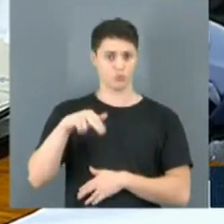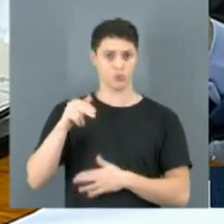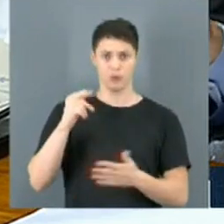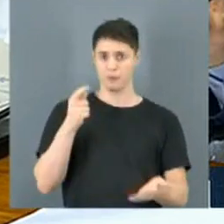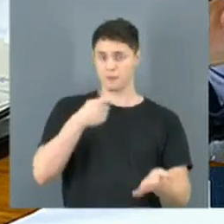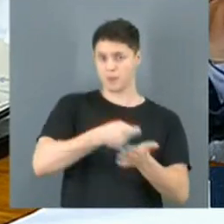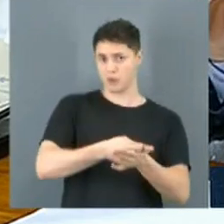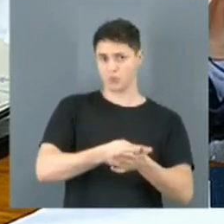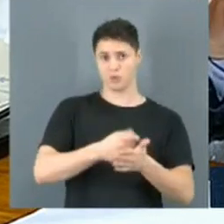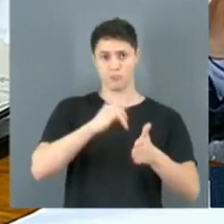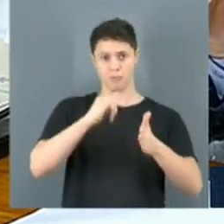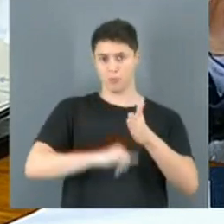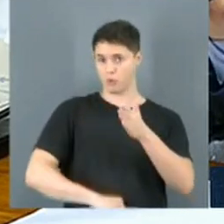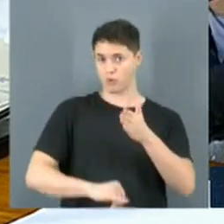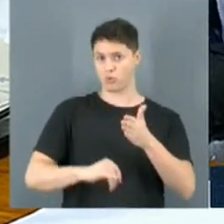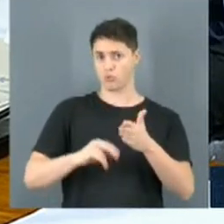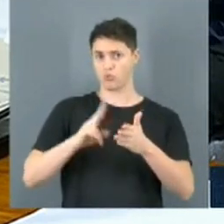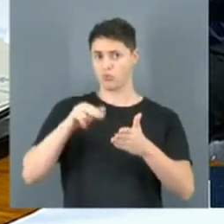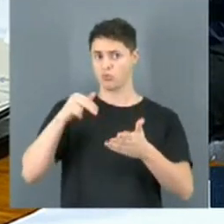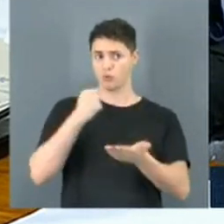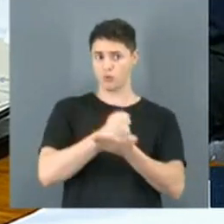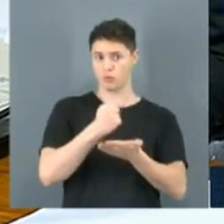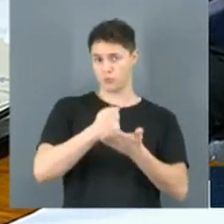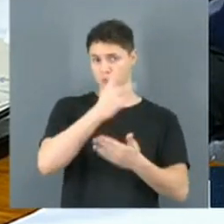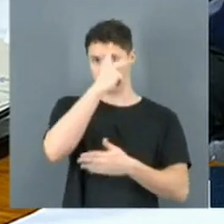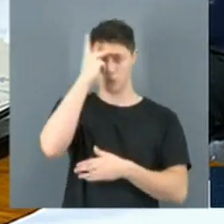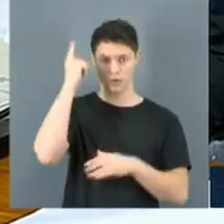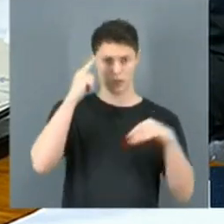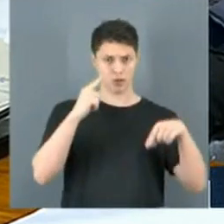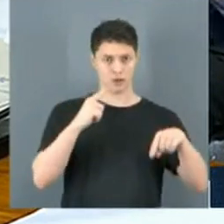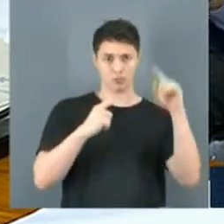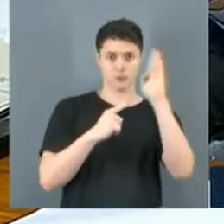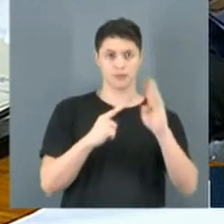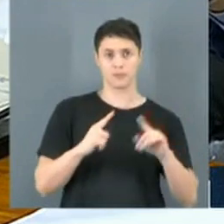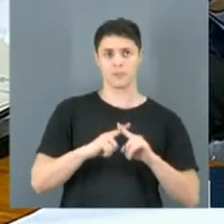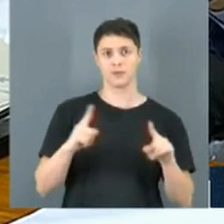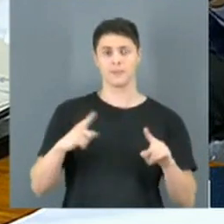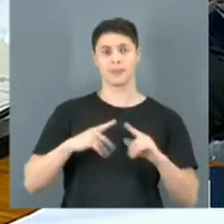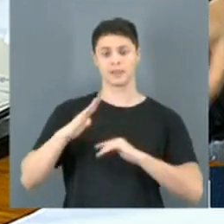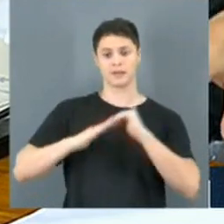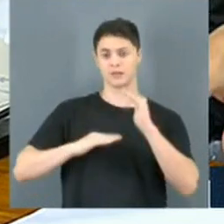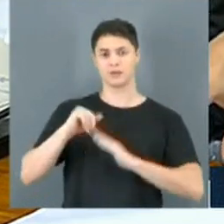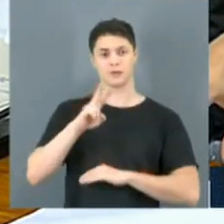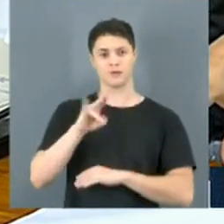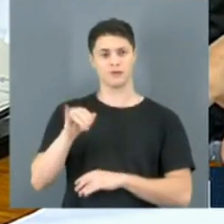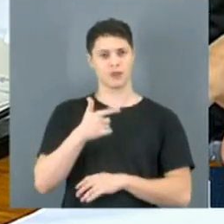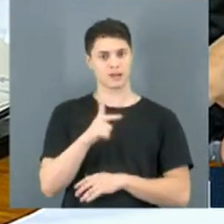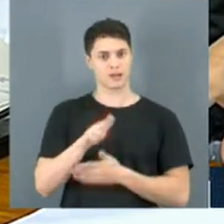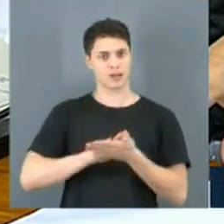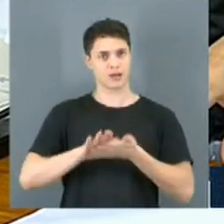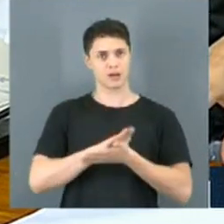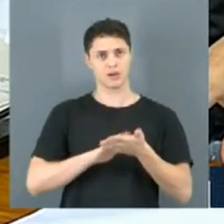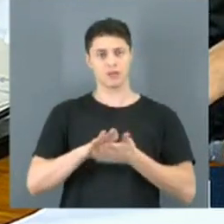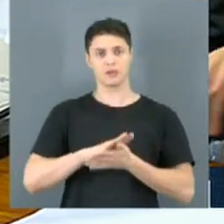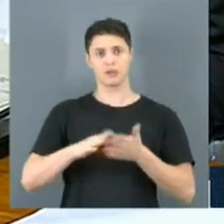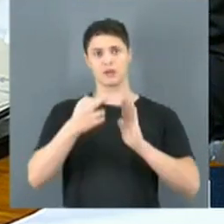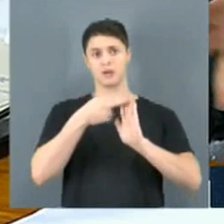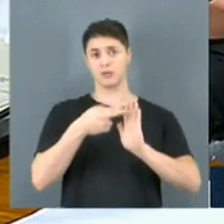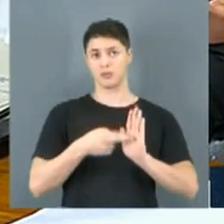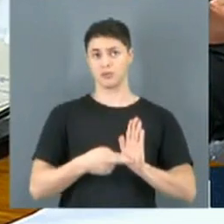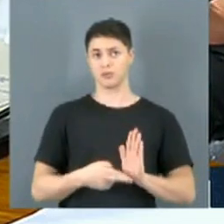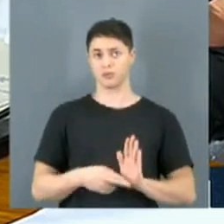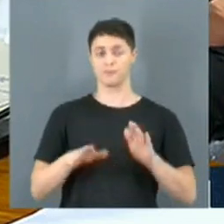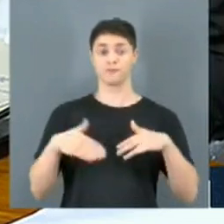no Brasil e com talentos que não passarão pela regulação que está sendo aprovada aqui. O